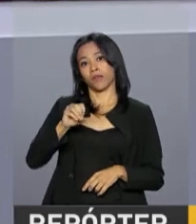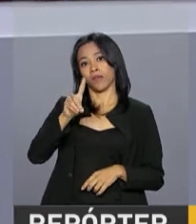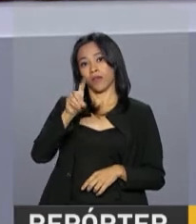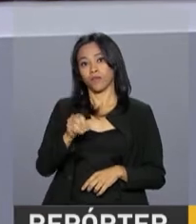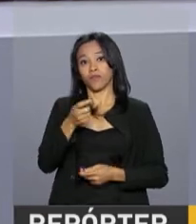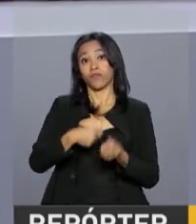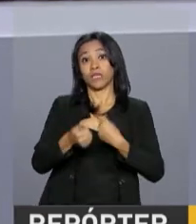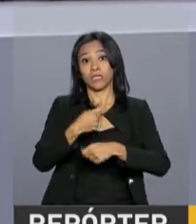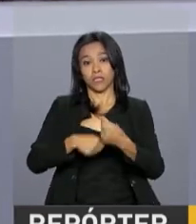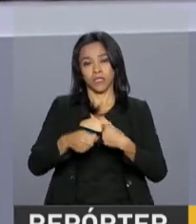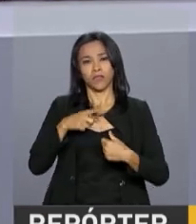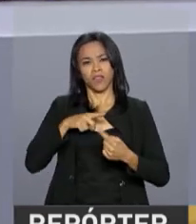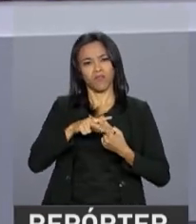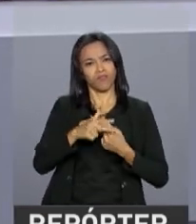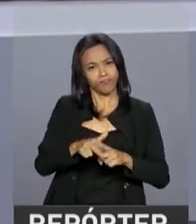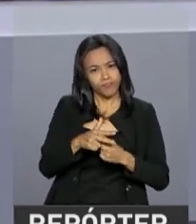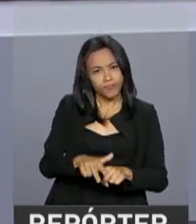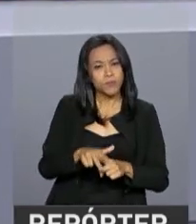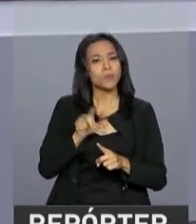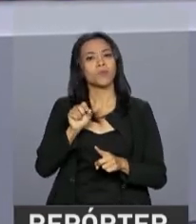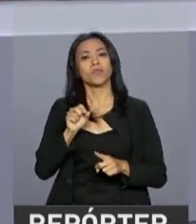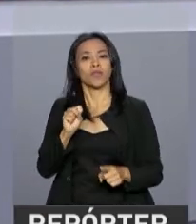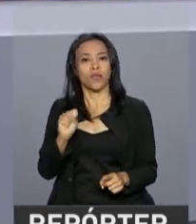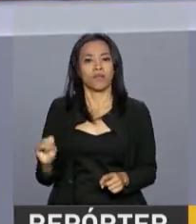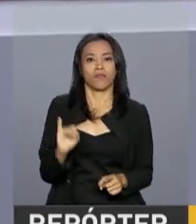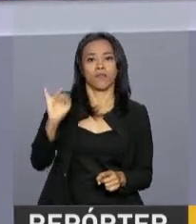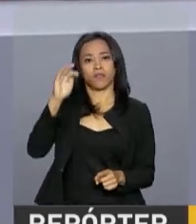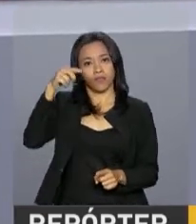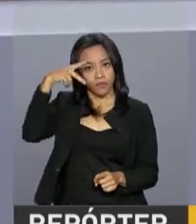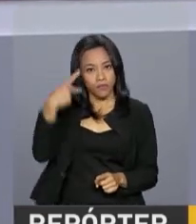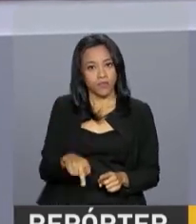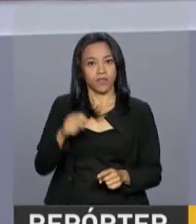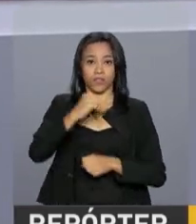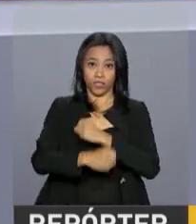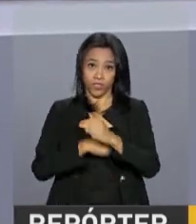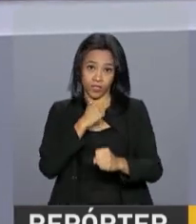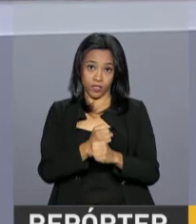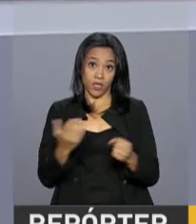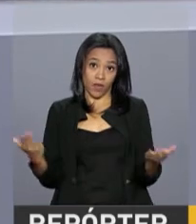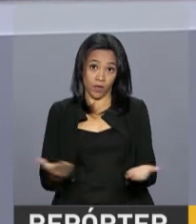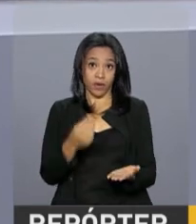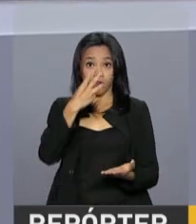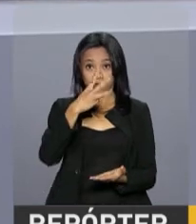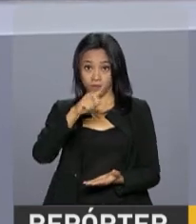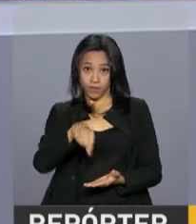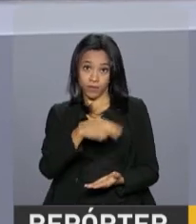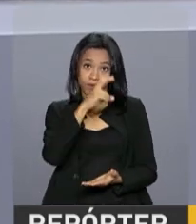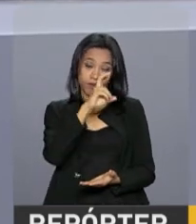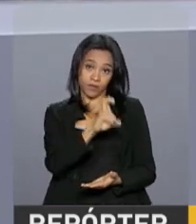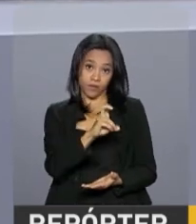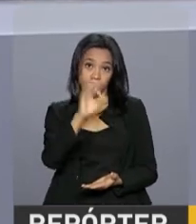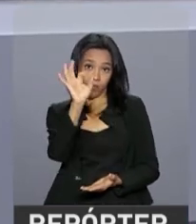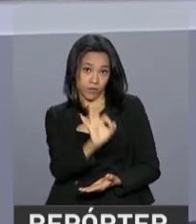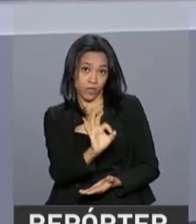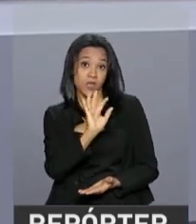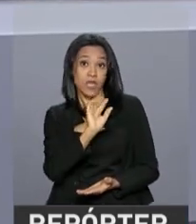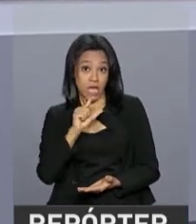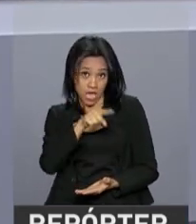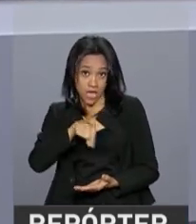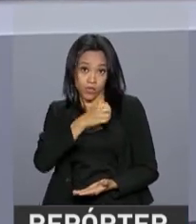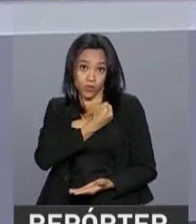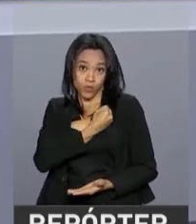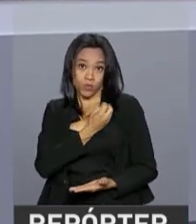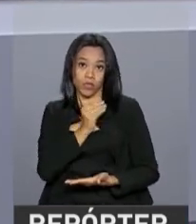fez um pequeno ajuste na estimativa de inflação deste ano, que passou para 3,5%. Os números estão no Boletim